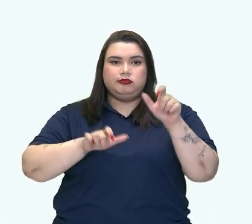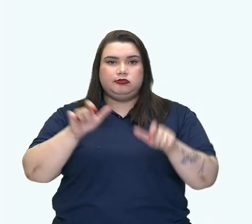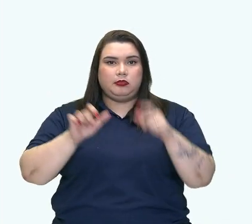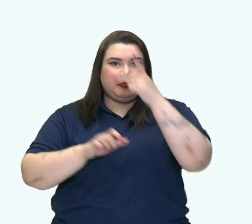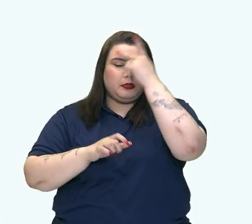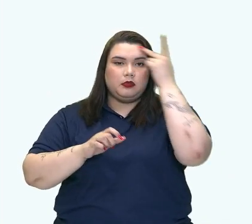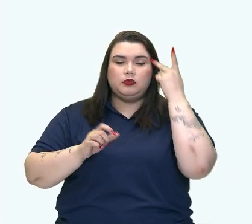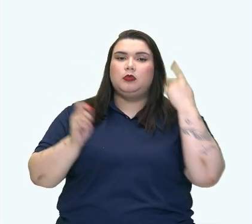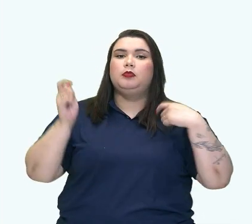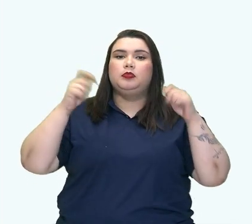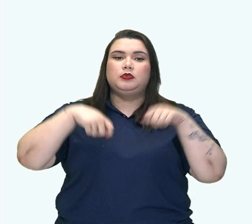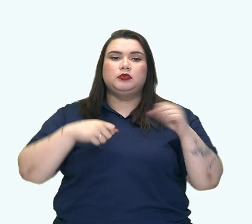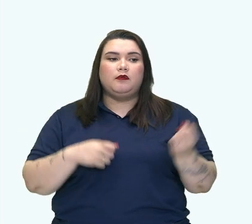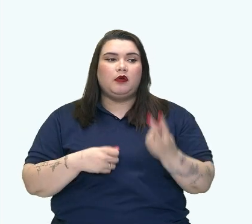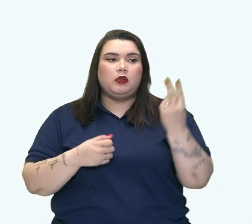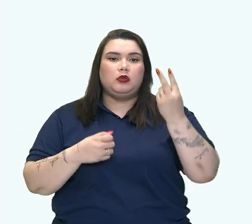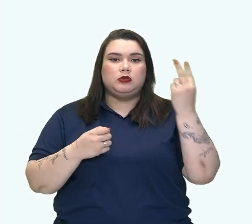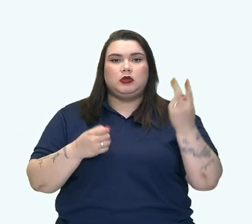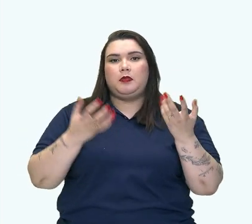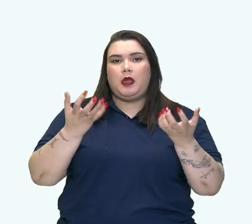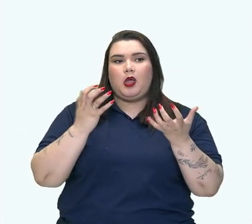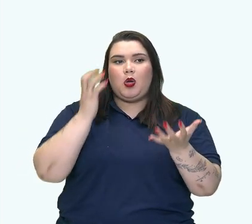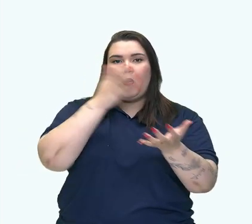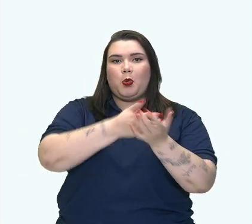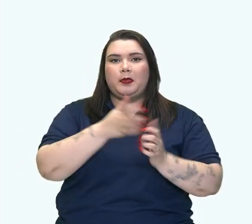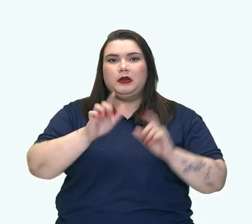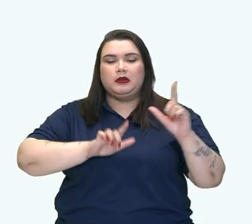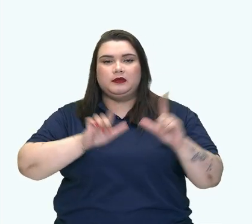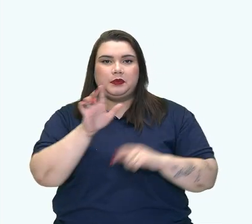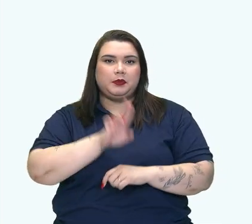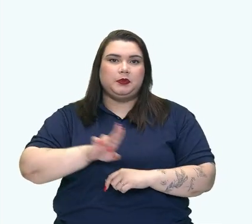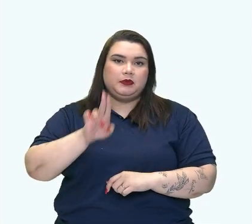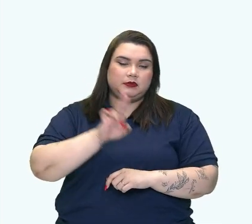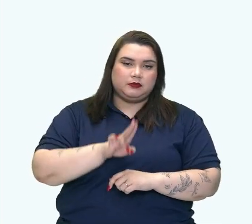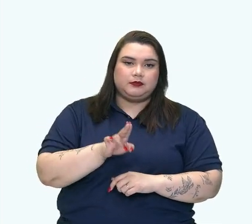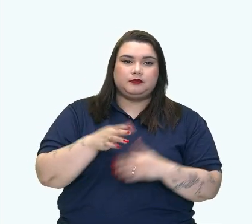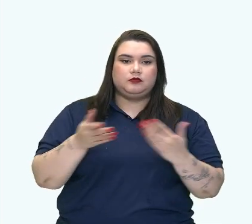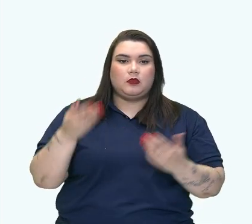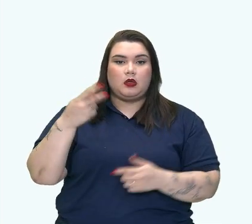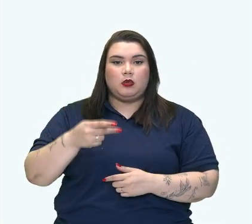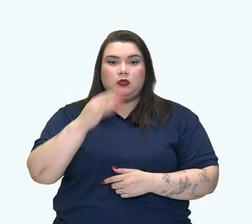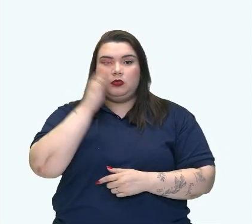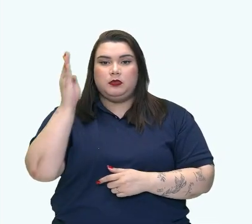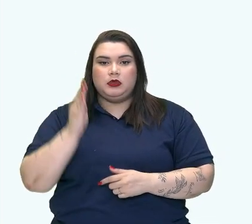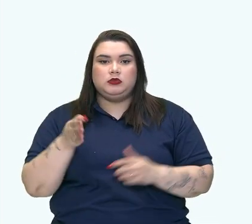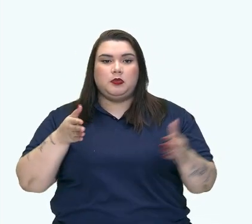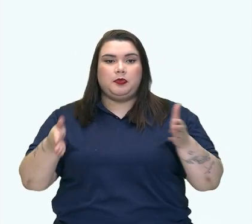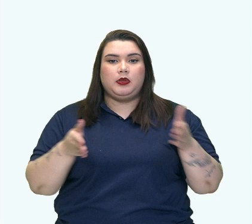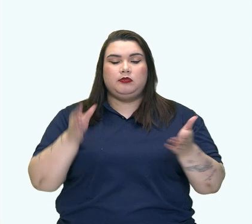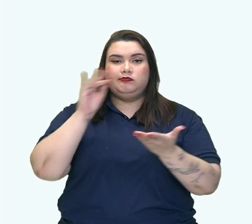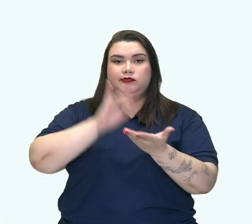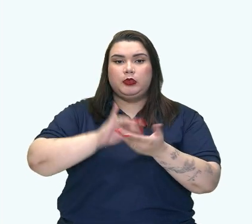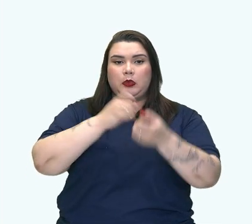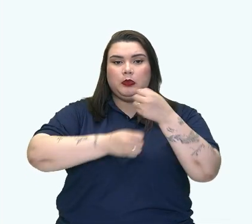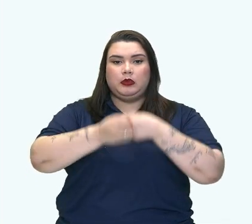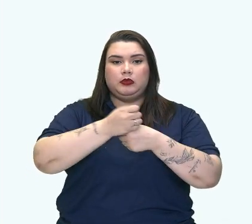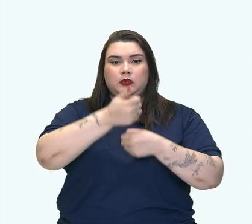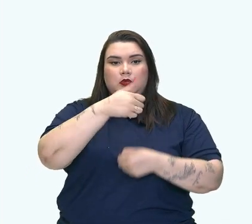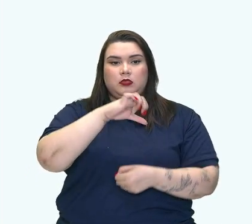valorização do consumismo também. A gente vai ver como isso funciona. No Brasil, o movimento ganha força na década de 50 com a publicação da